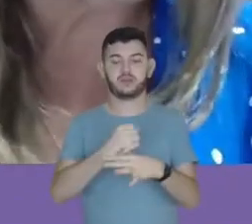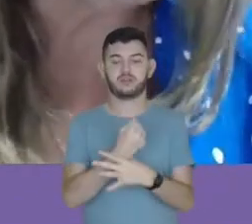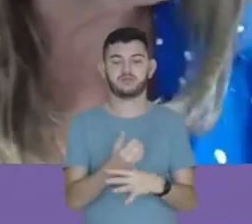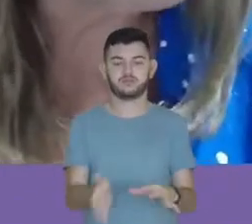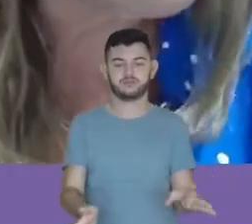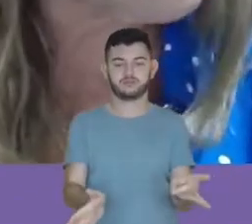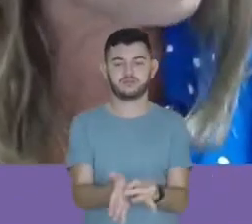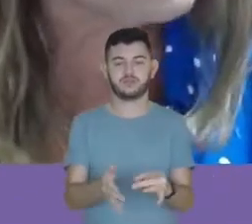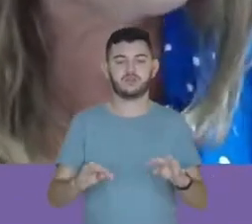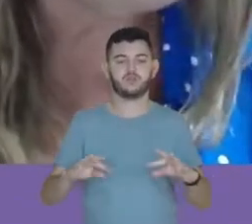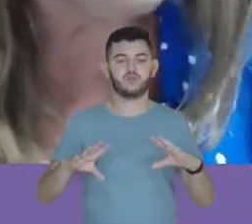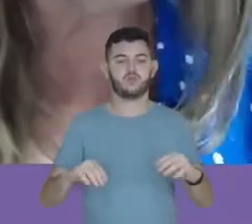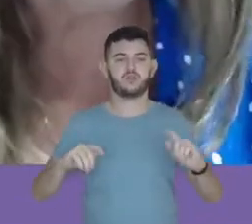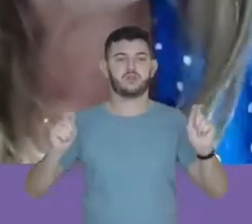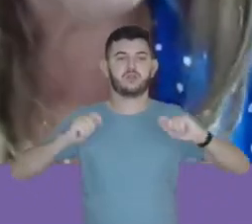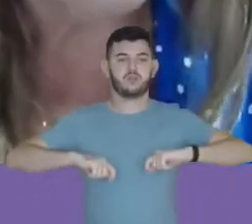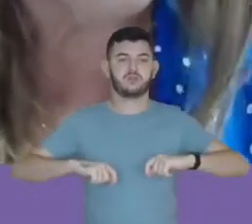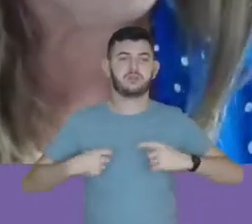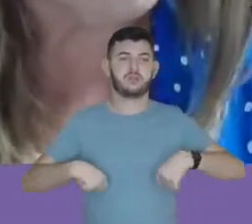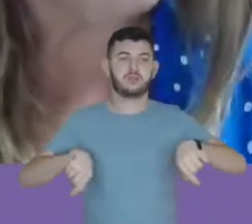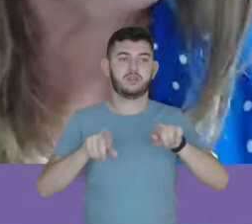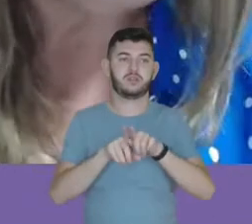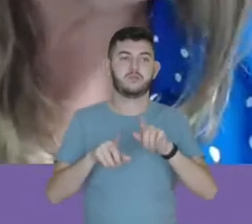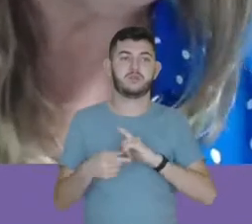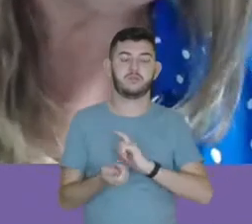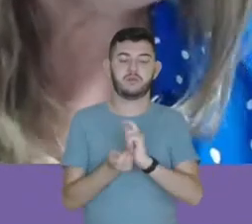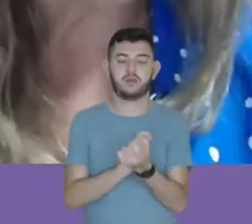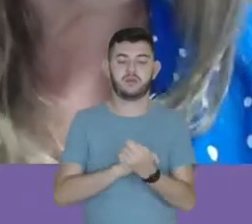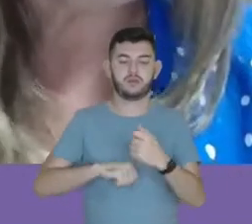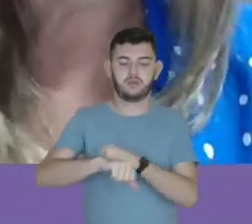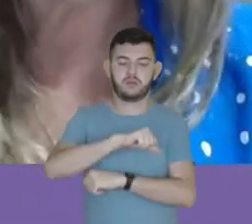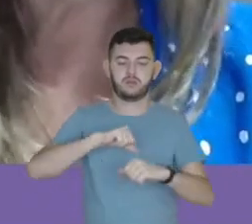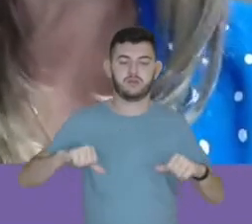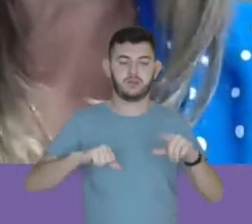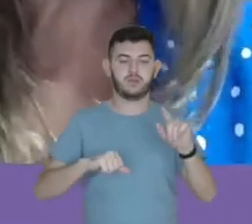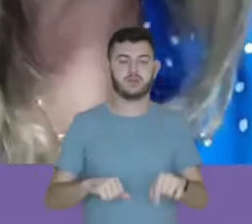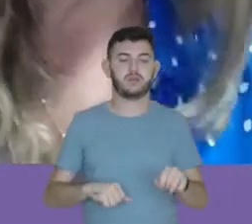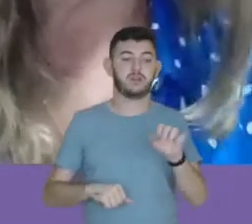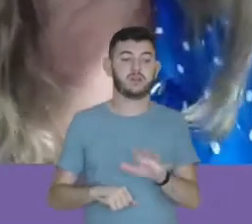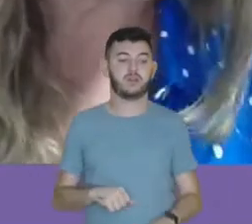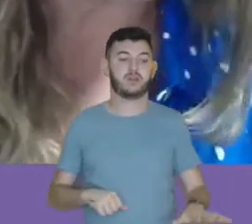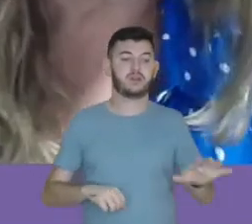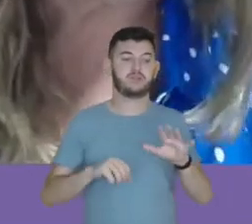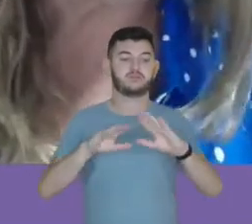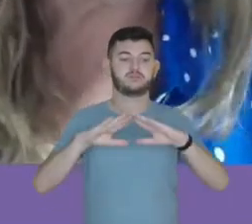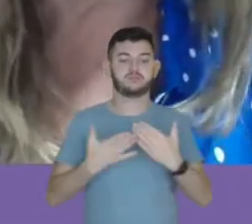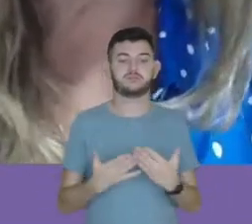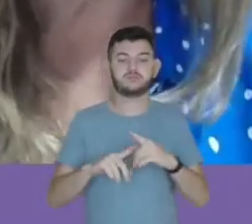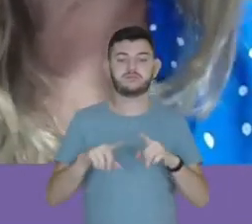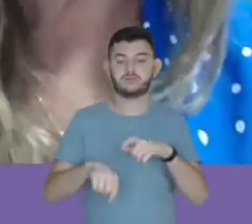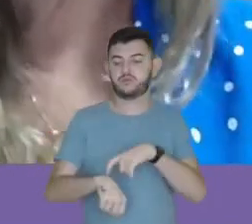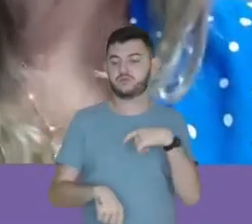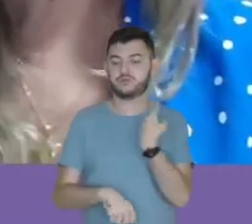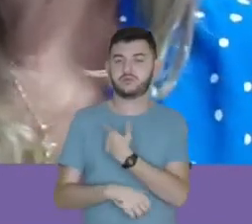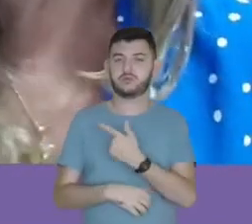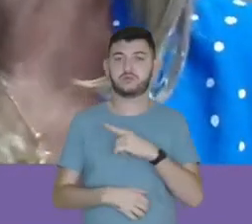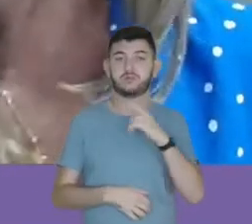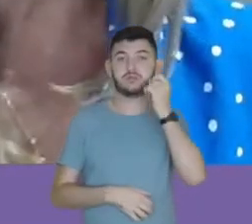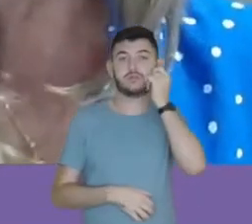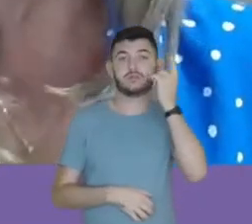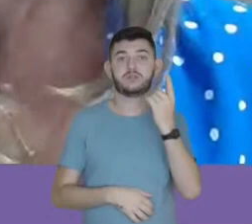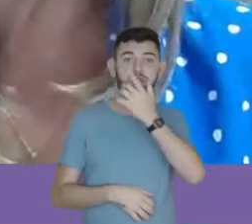então, todas as condições necessárias para a transformação do ambiente escolar, né? Quando nós tínhamos antes a ideia